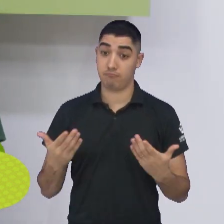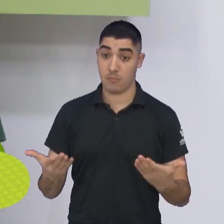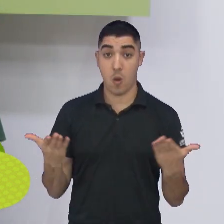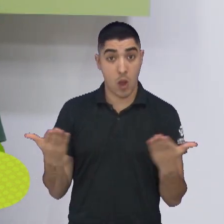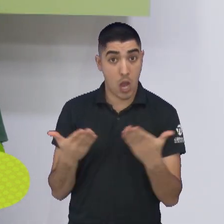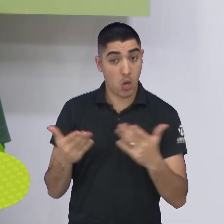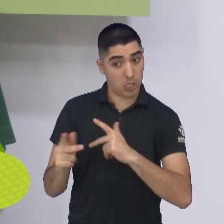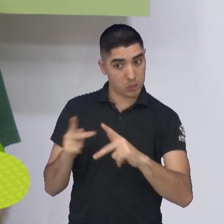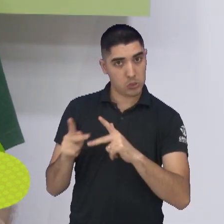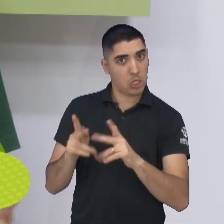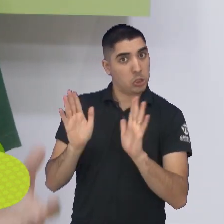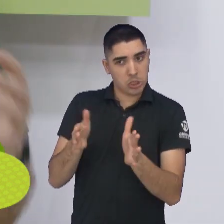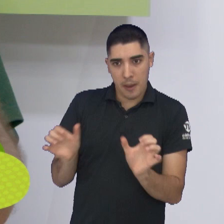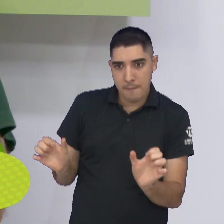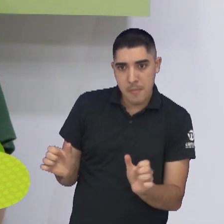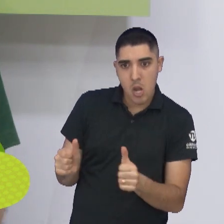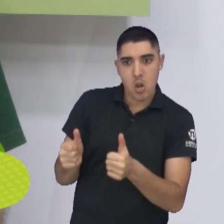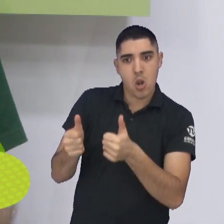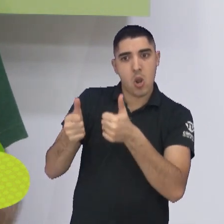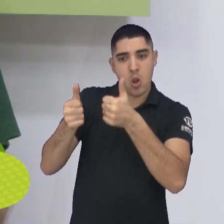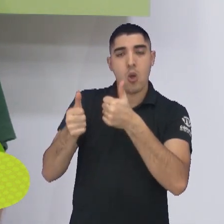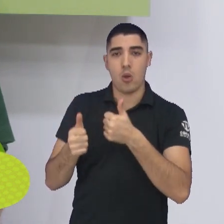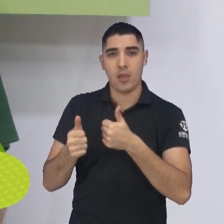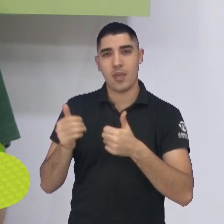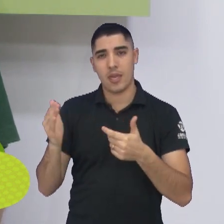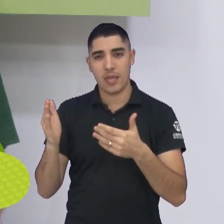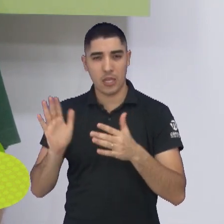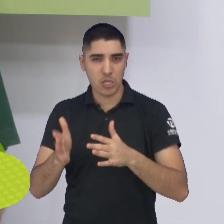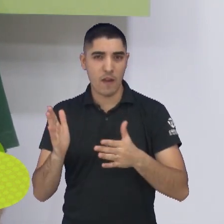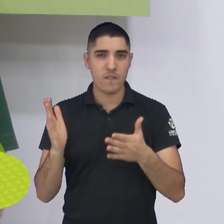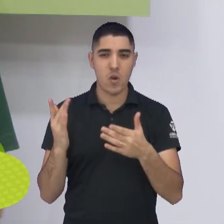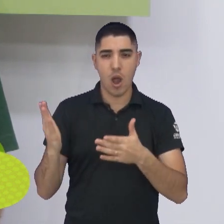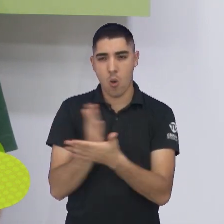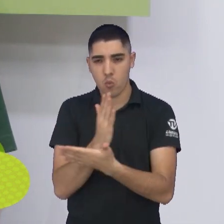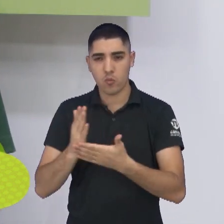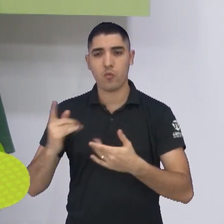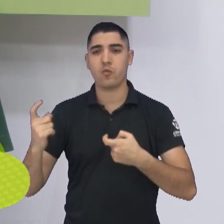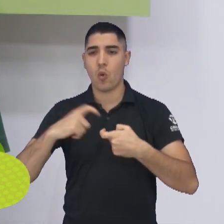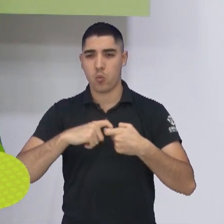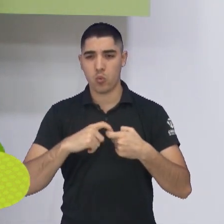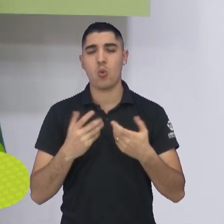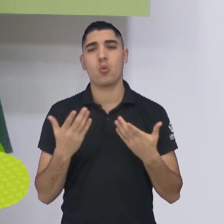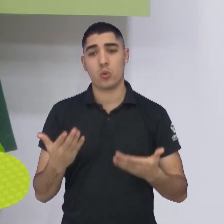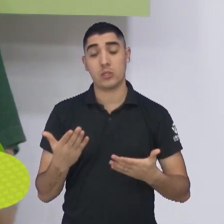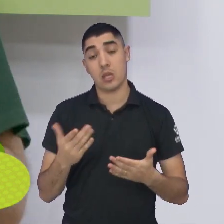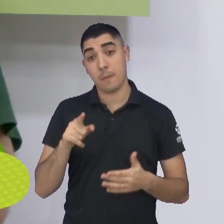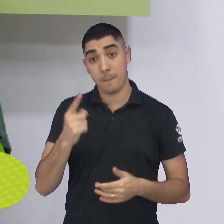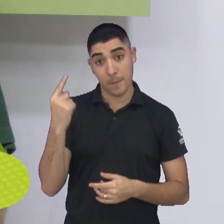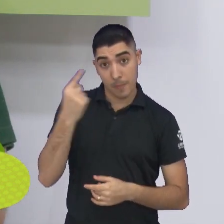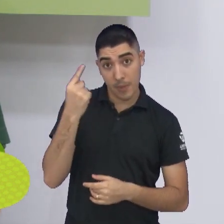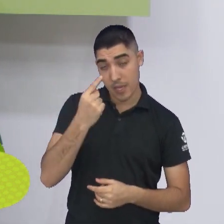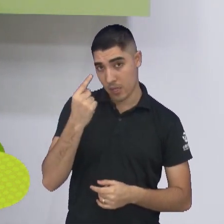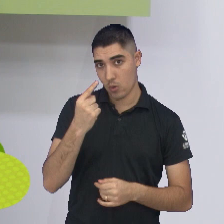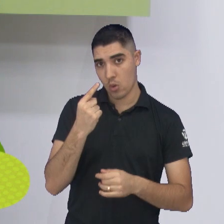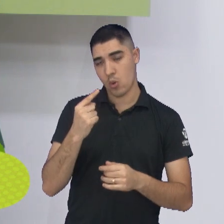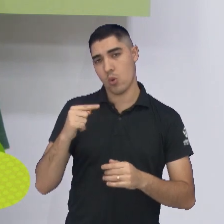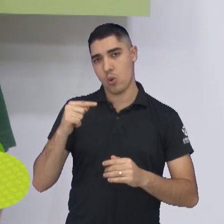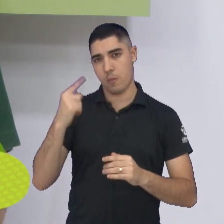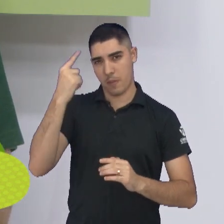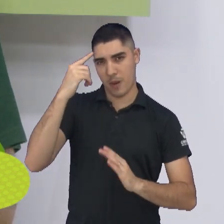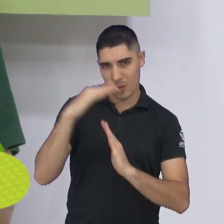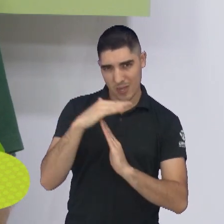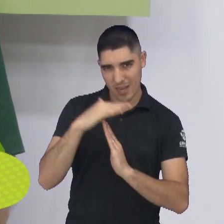deu uma crescida, né, que os jogadores voltaram na seleção, enfim, na primeira rodada na estreia, bom lembrar que foi 3-0